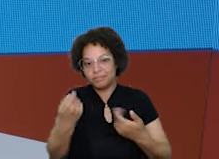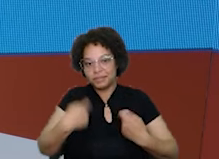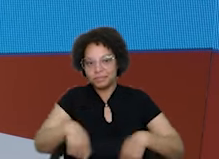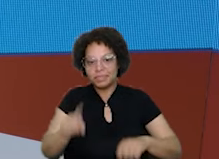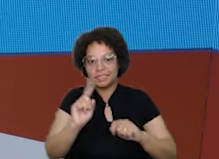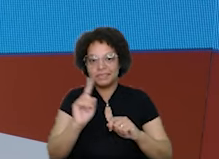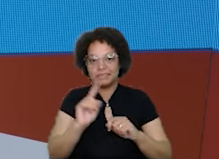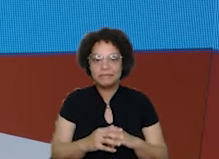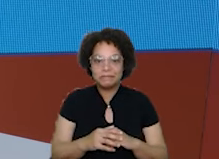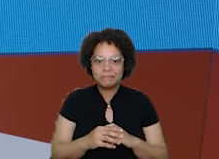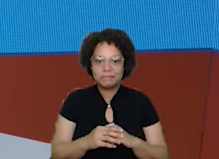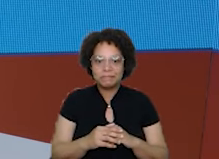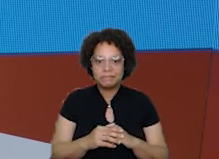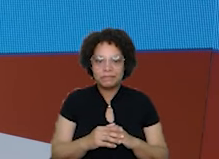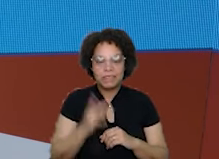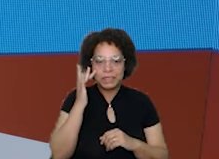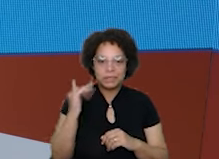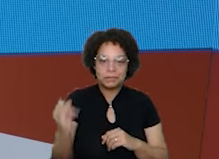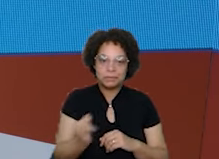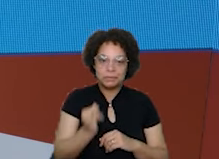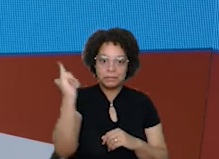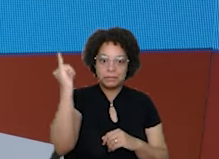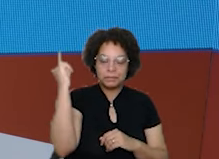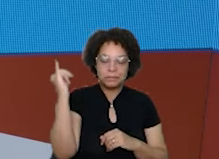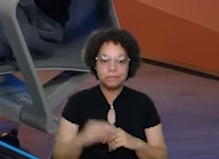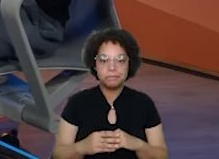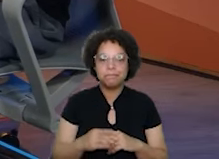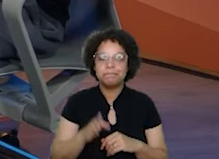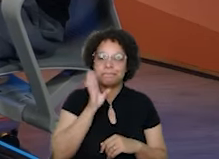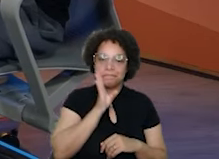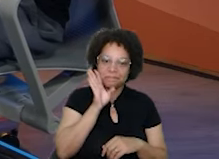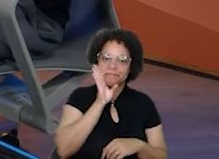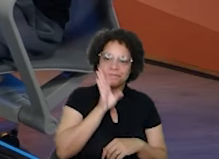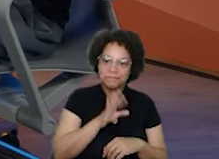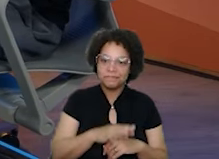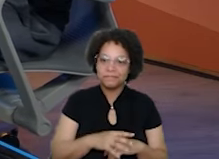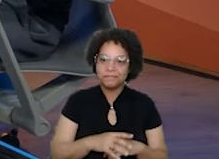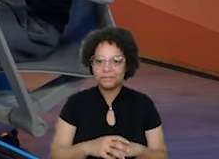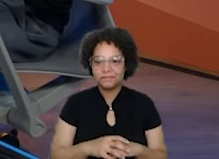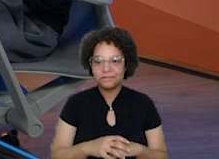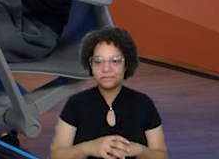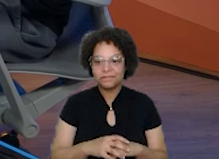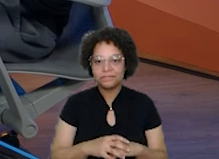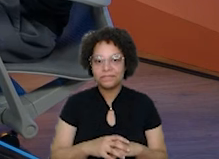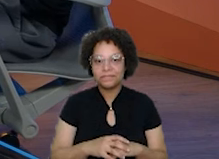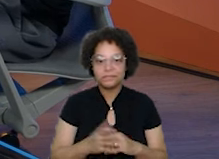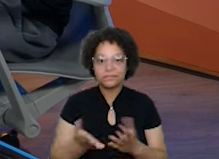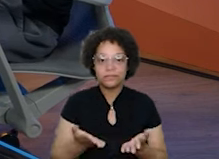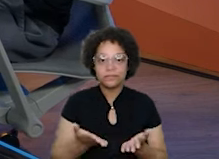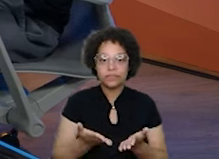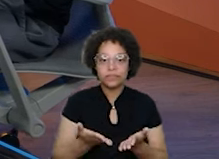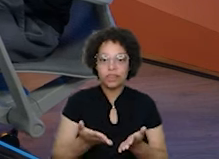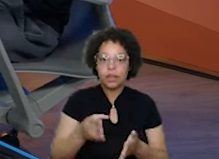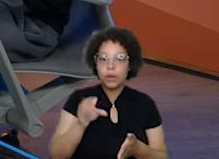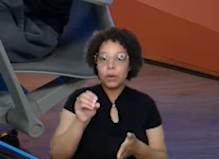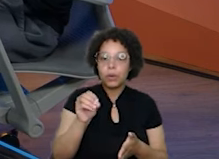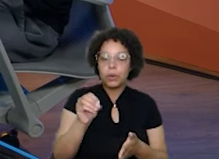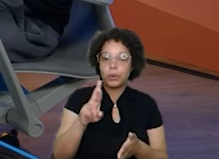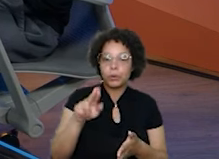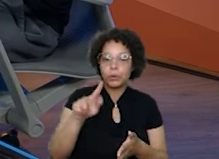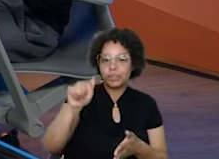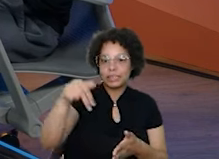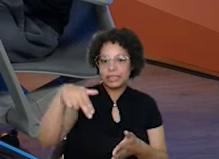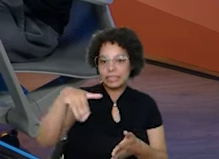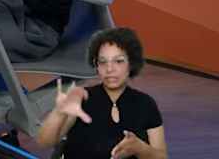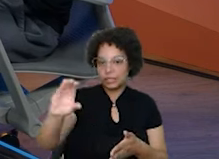e acho que é relevante também entender isso né Legal tráfego orgânico ou pago queria que